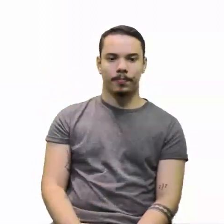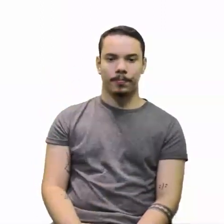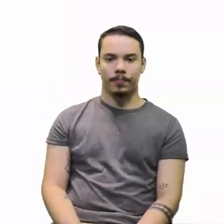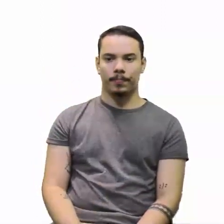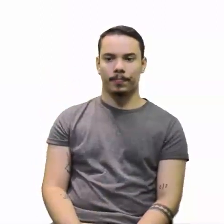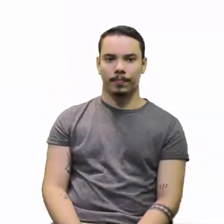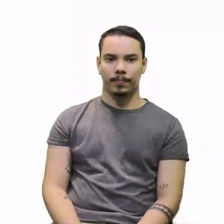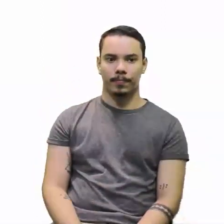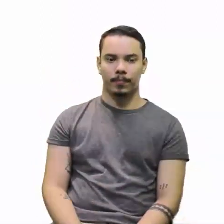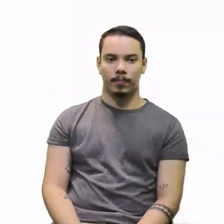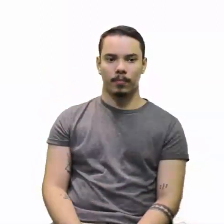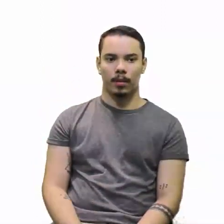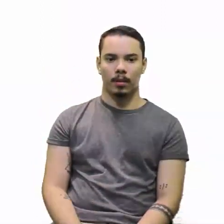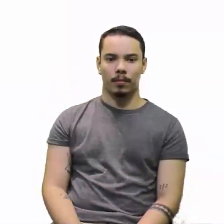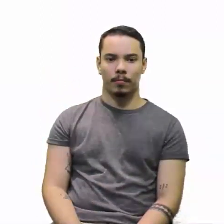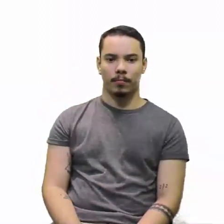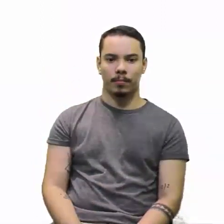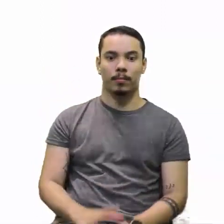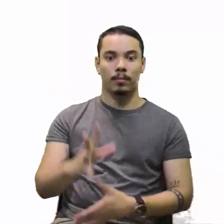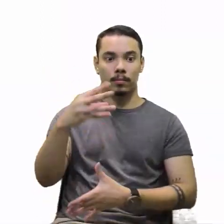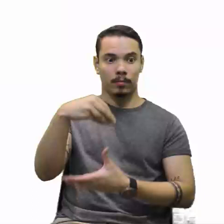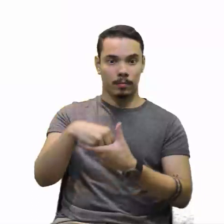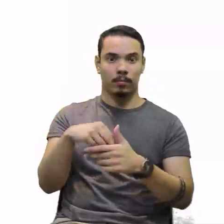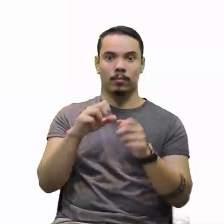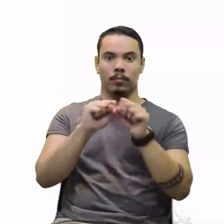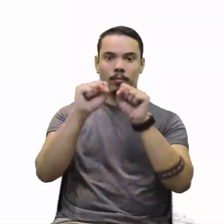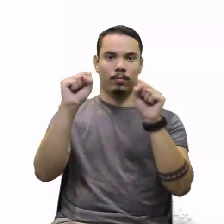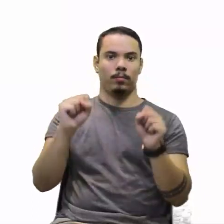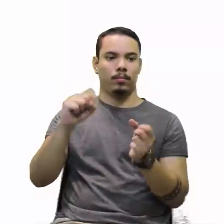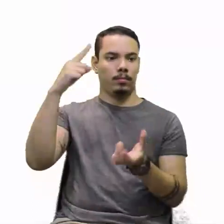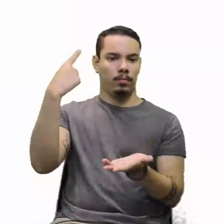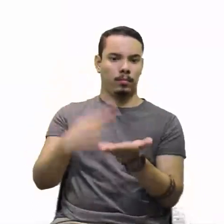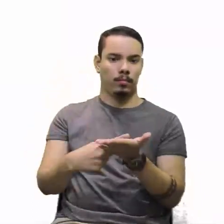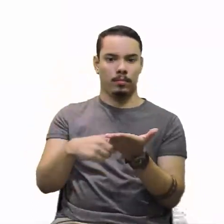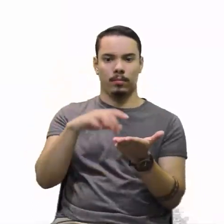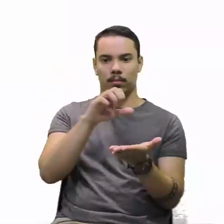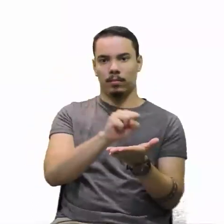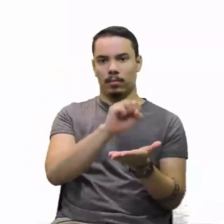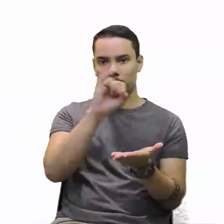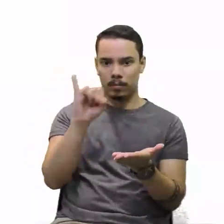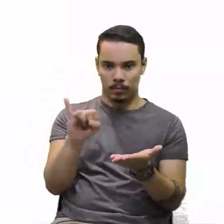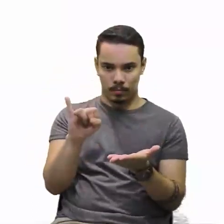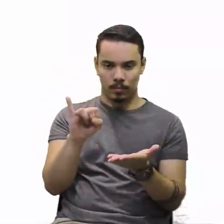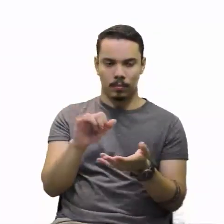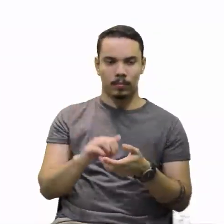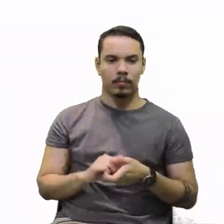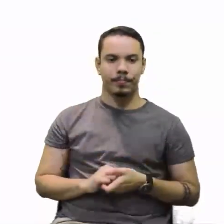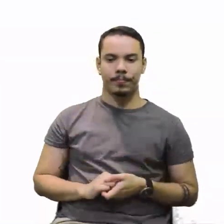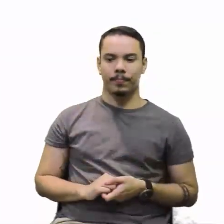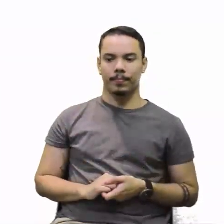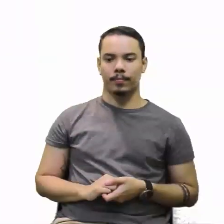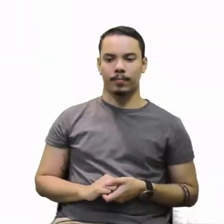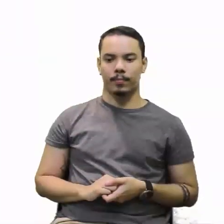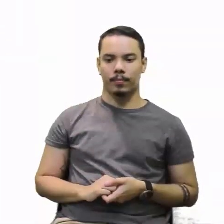Certo? Dentro do sistema internacional, SI, está aqui, ó,